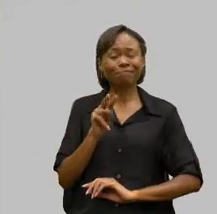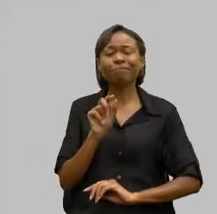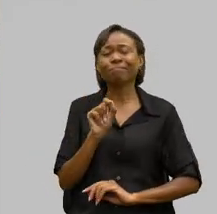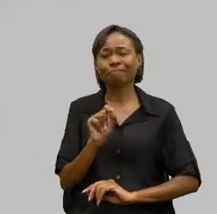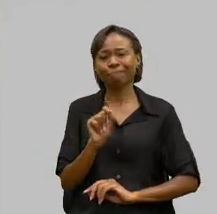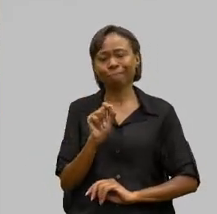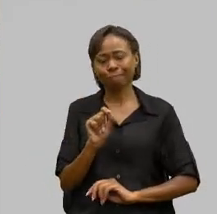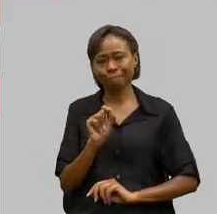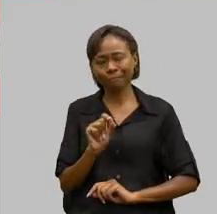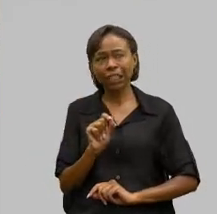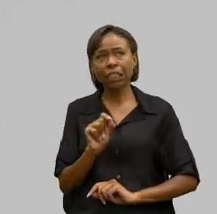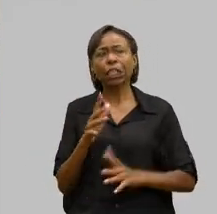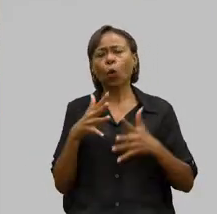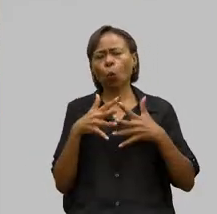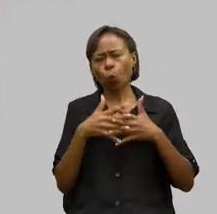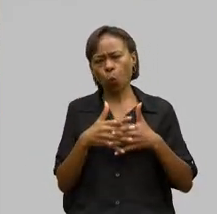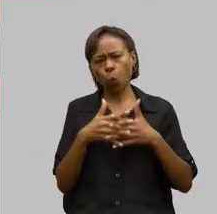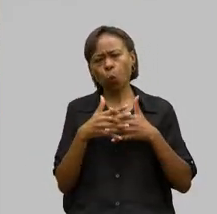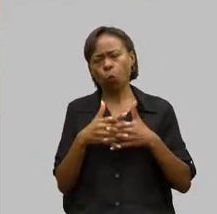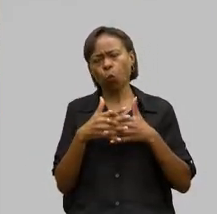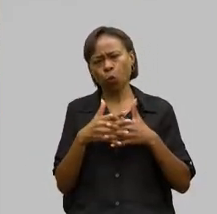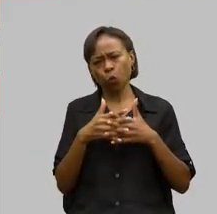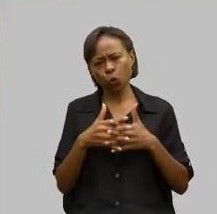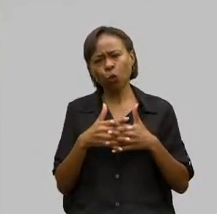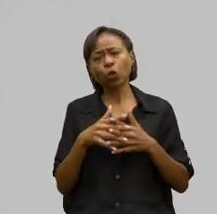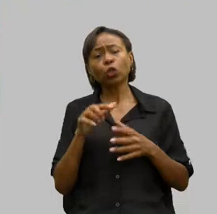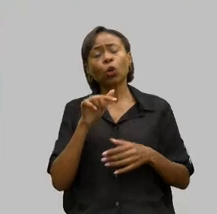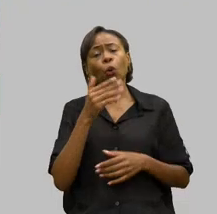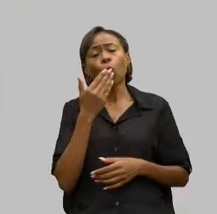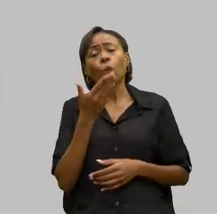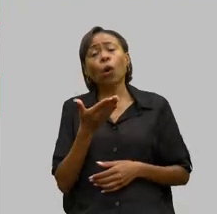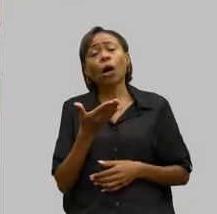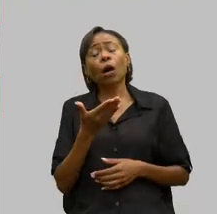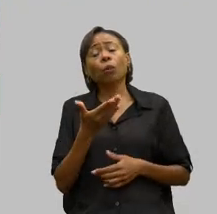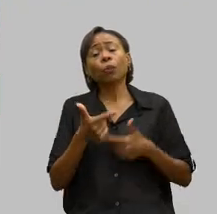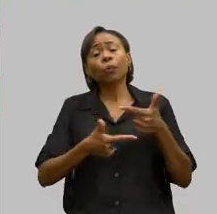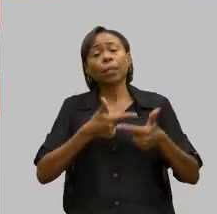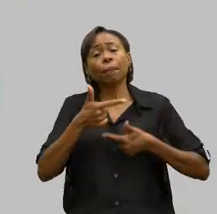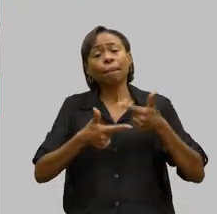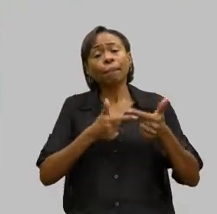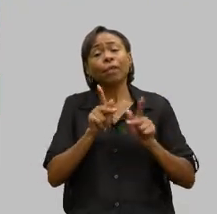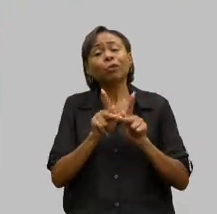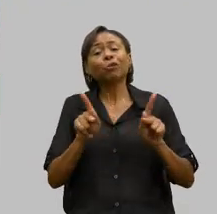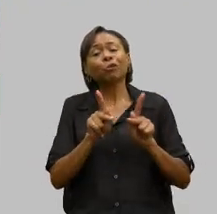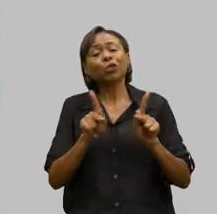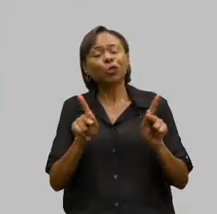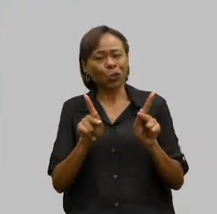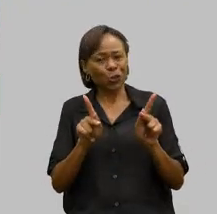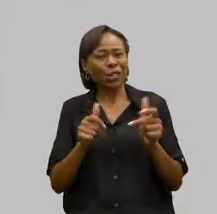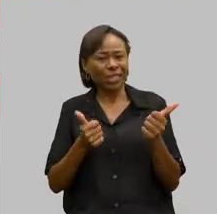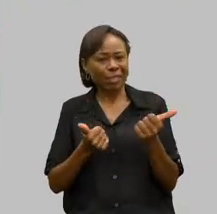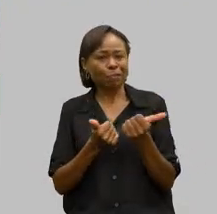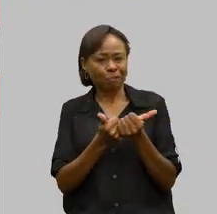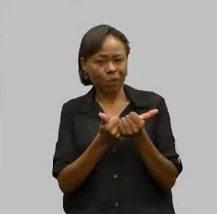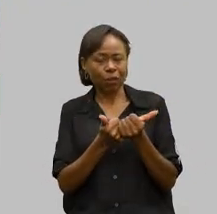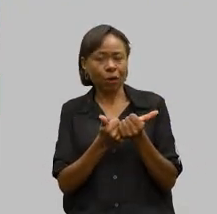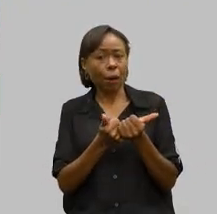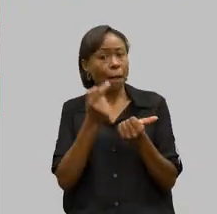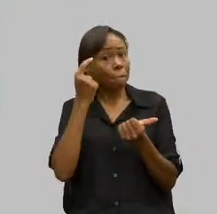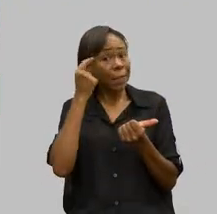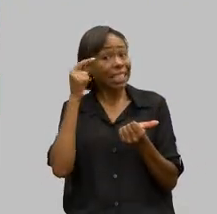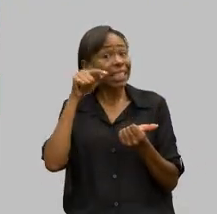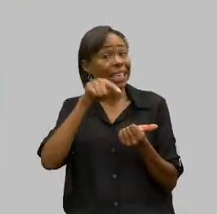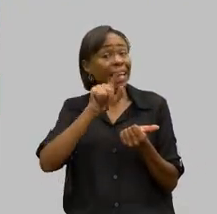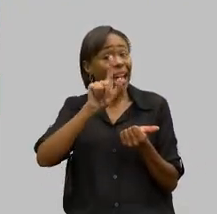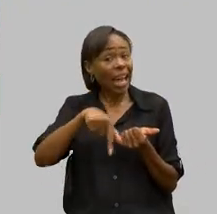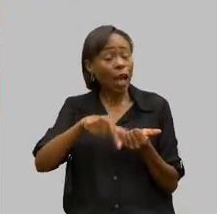uma confusão de entendimento com a função do professor de apoio. Às vezes, ele pode ser interpretado como um professor de reforço